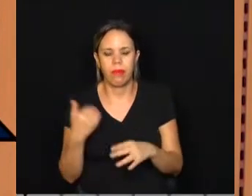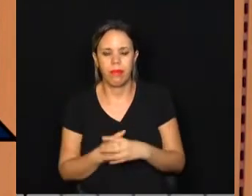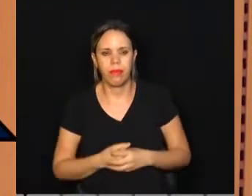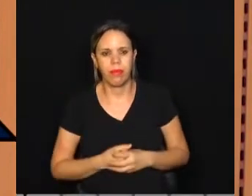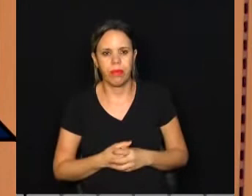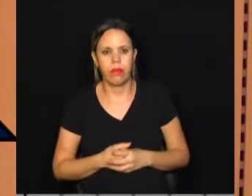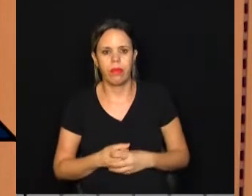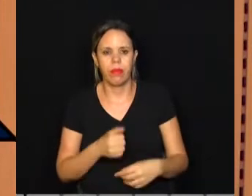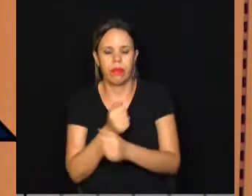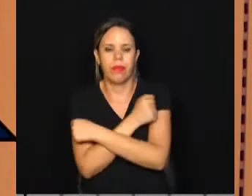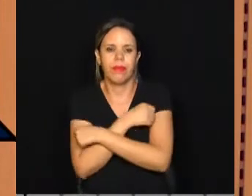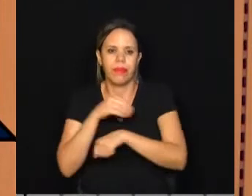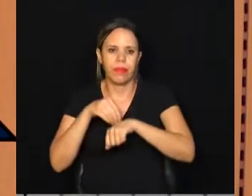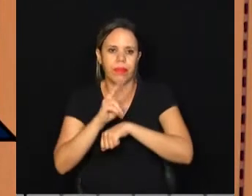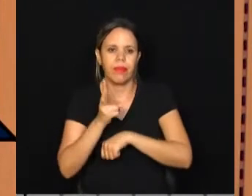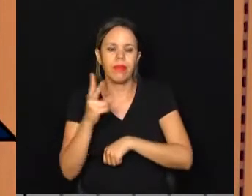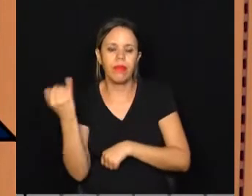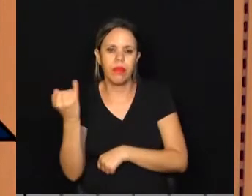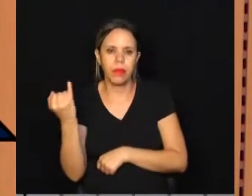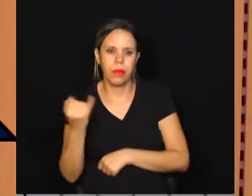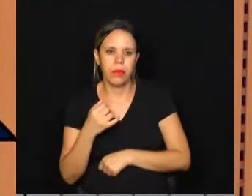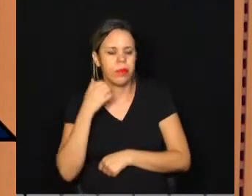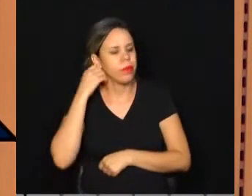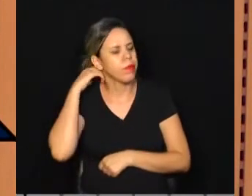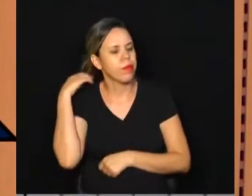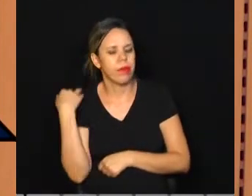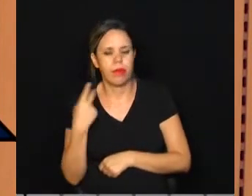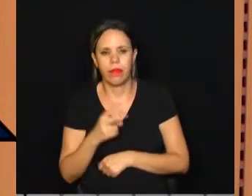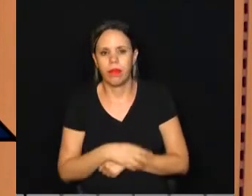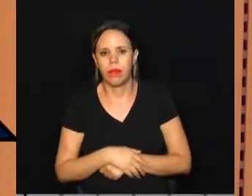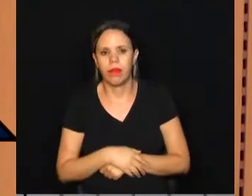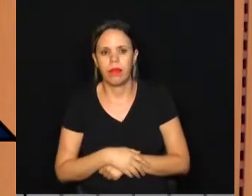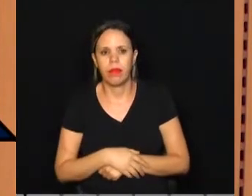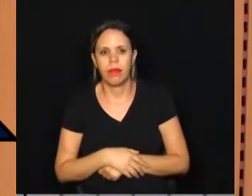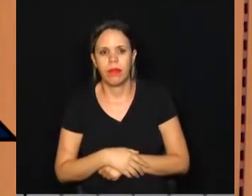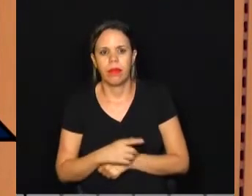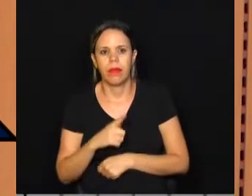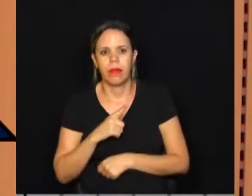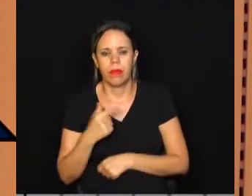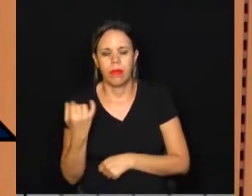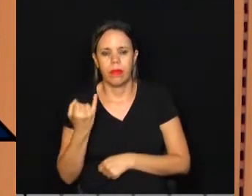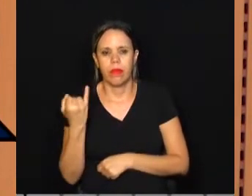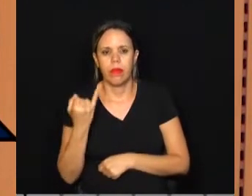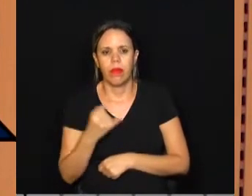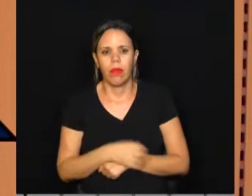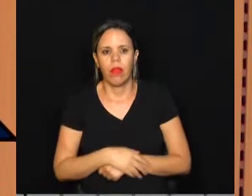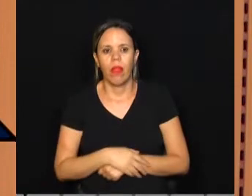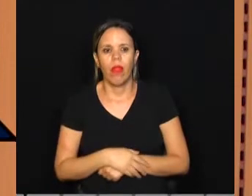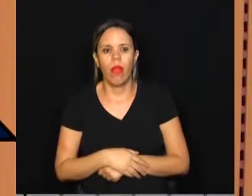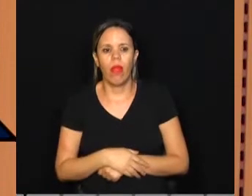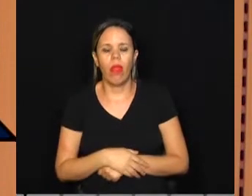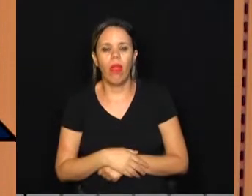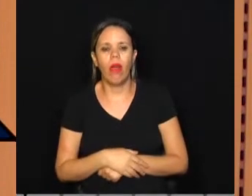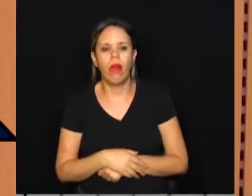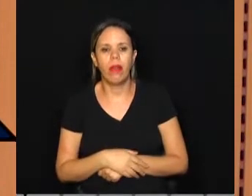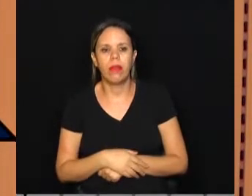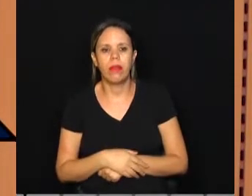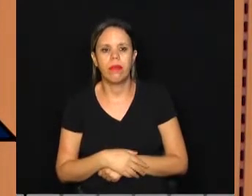daqueles abraços que sempre são importantes, há uma muito relevante,